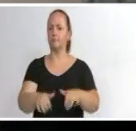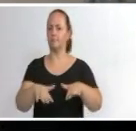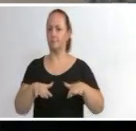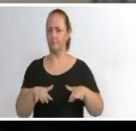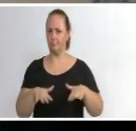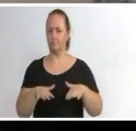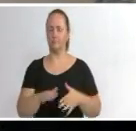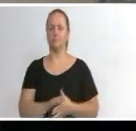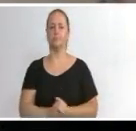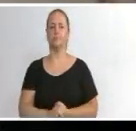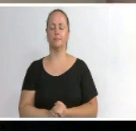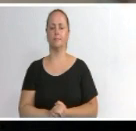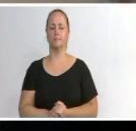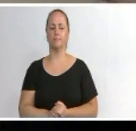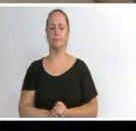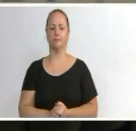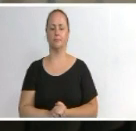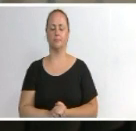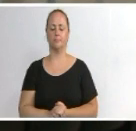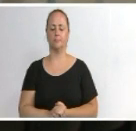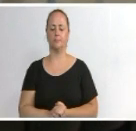ordinária.